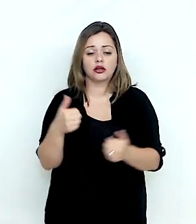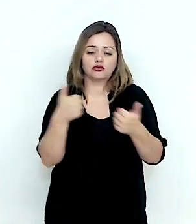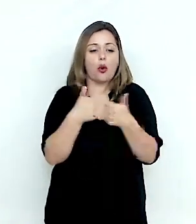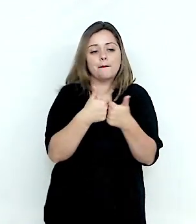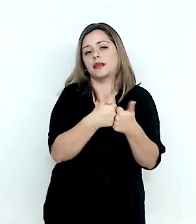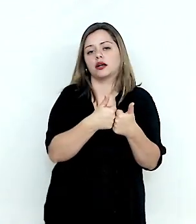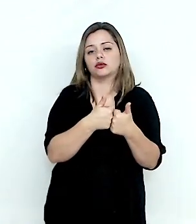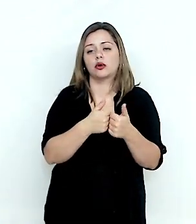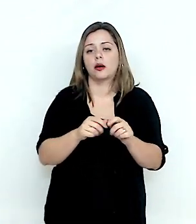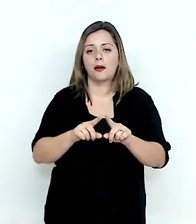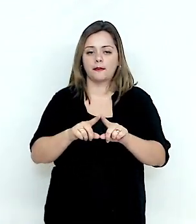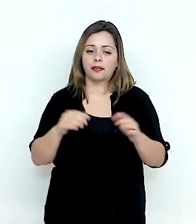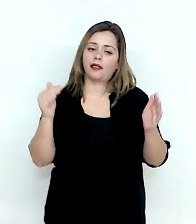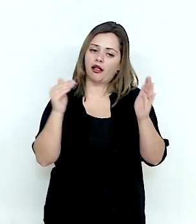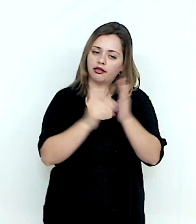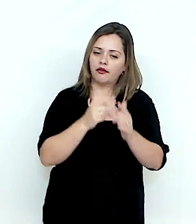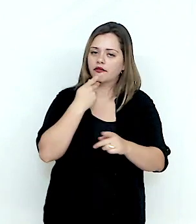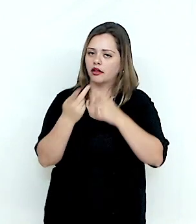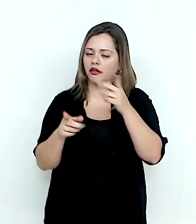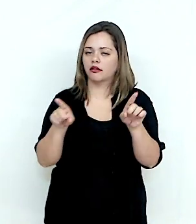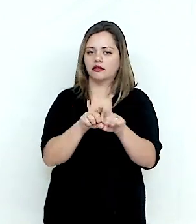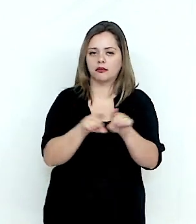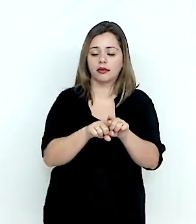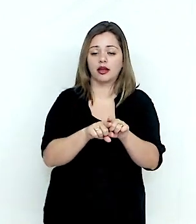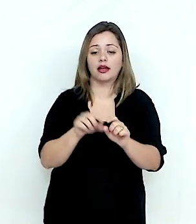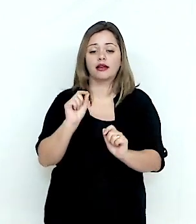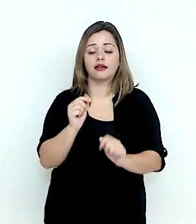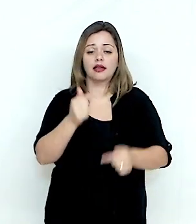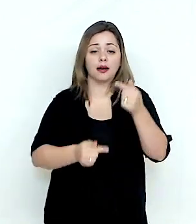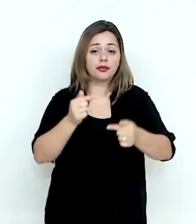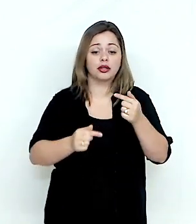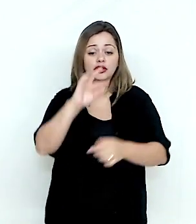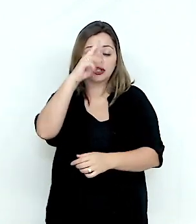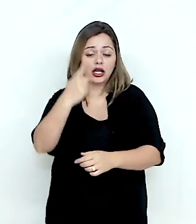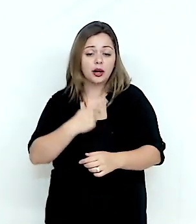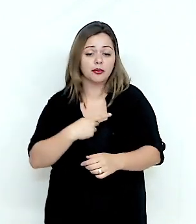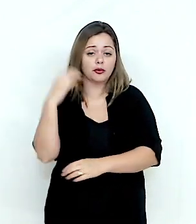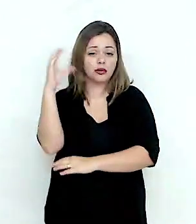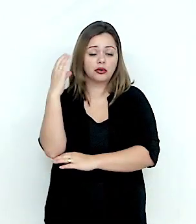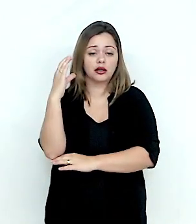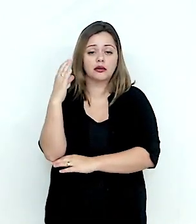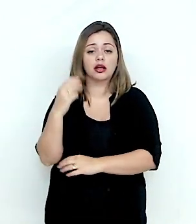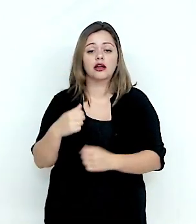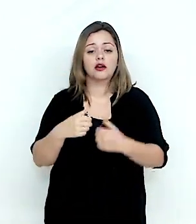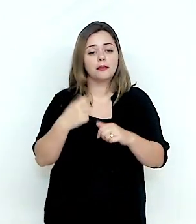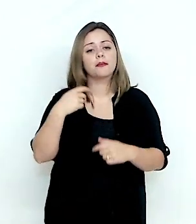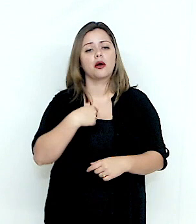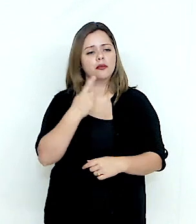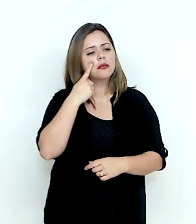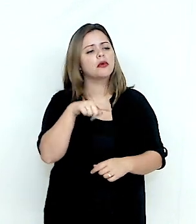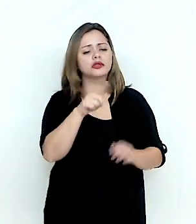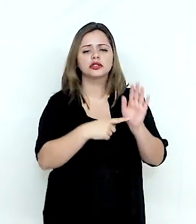né? E até disse a ele que era importante que a própria Colômbia não hesitasse em apresentar